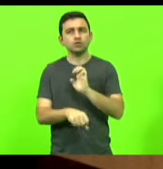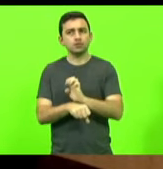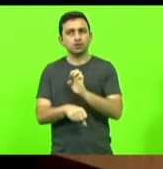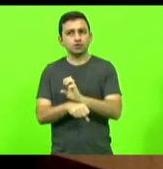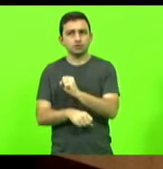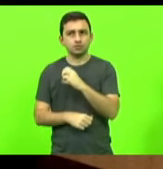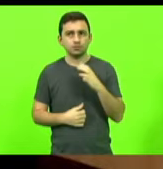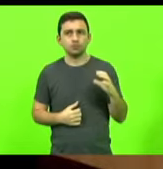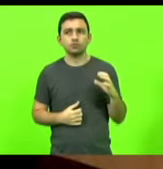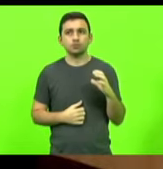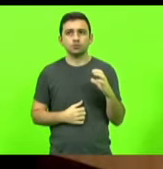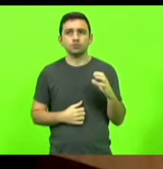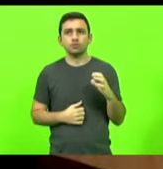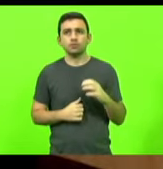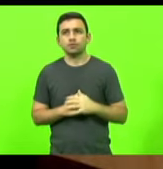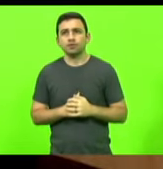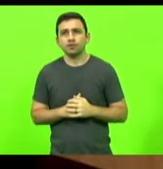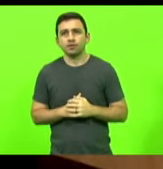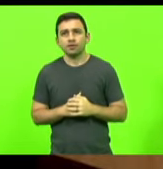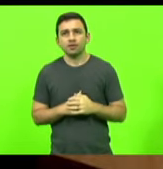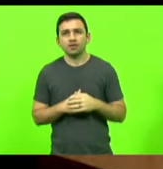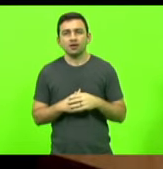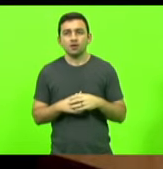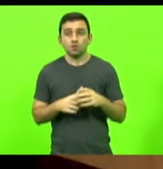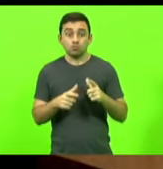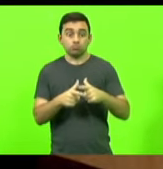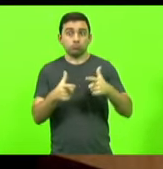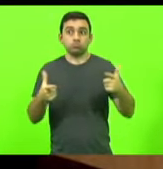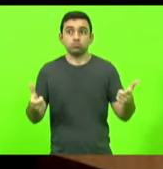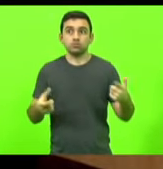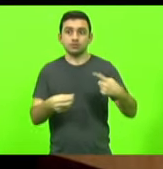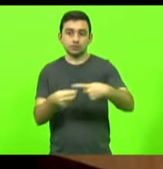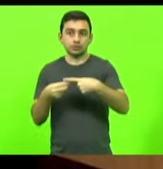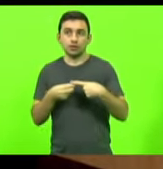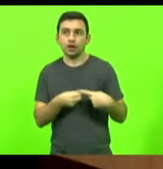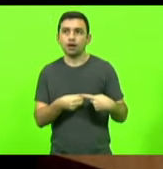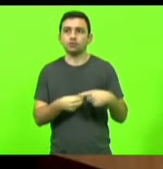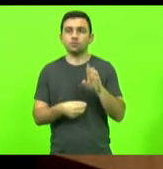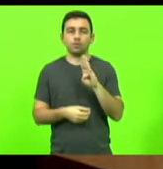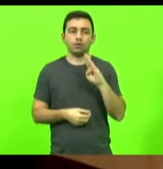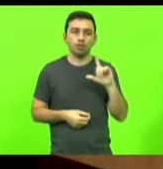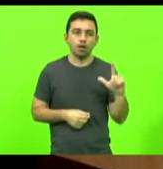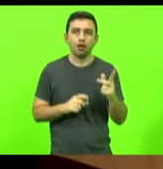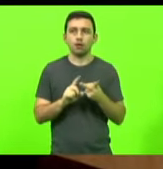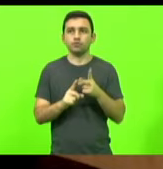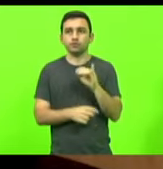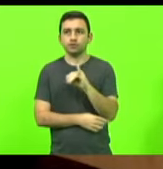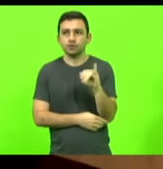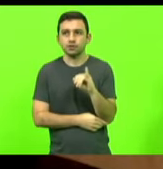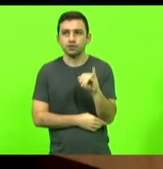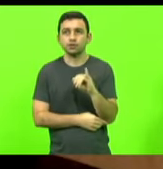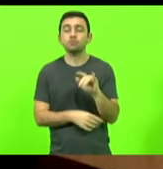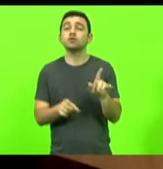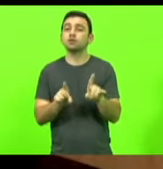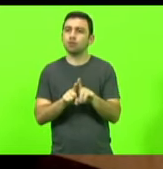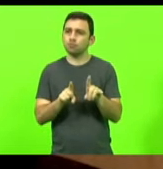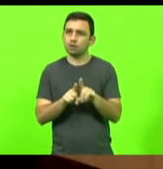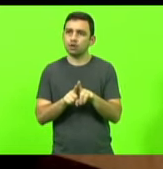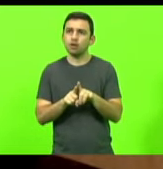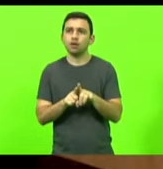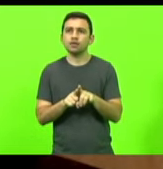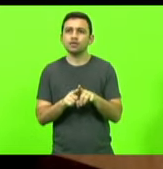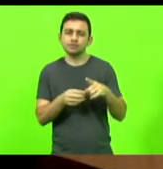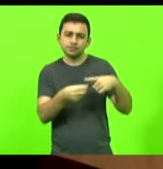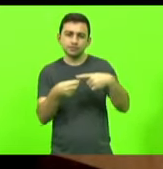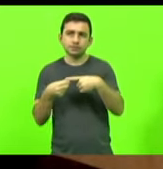Catarina, não só os grandes centros, como Blumenau, Itajaí, mas também